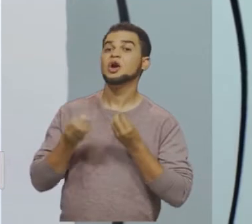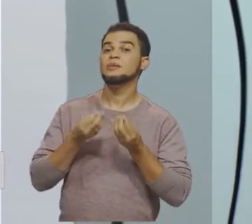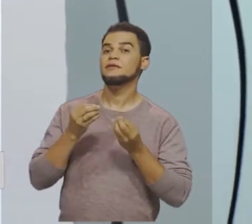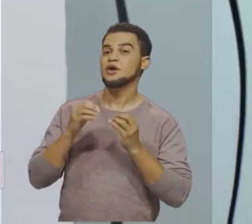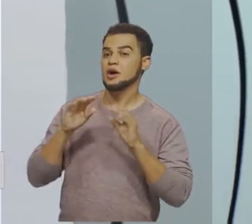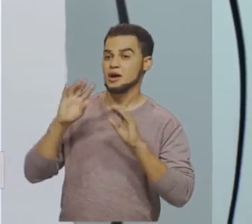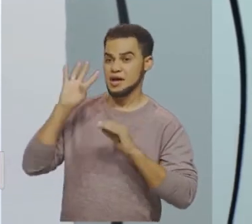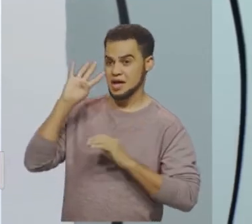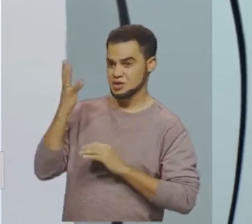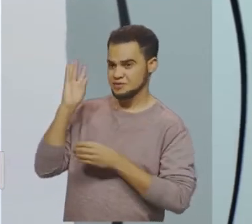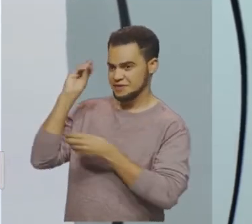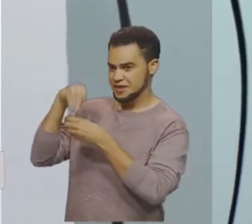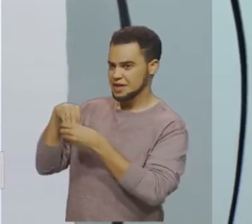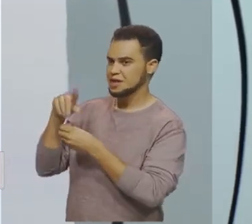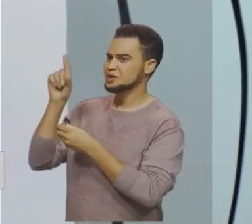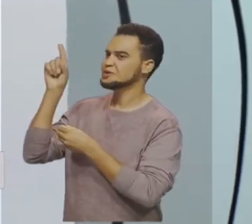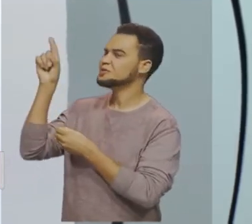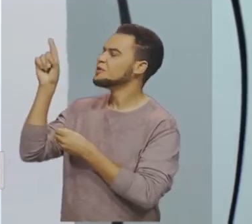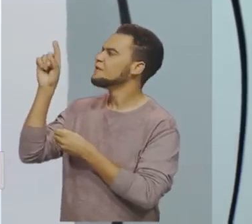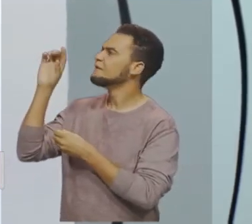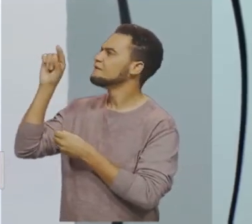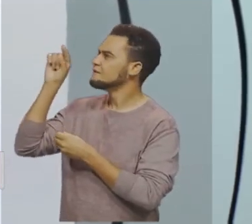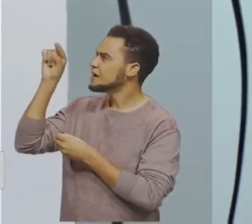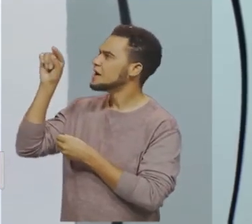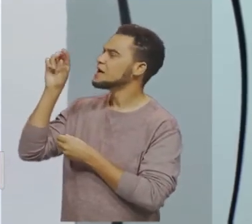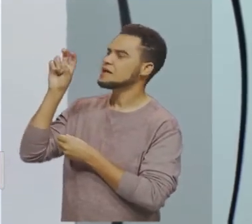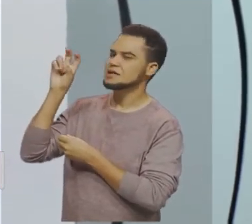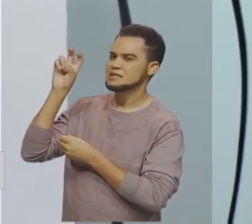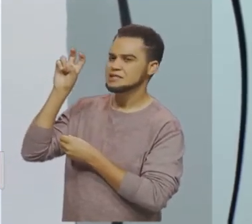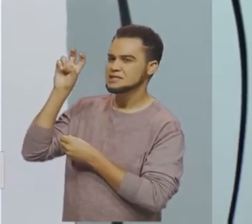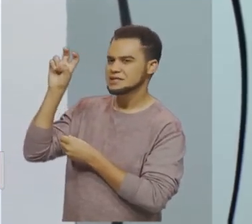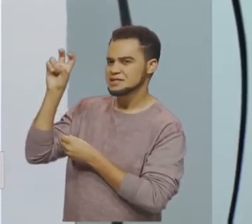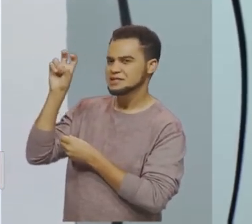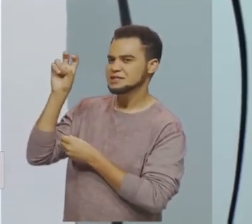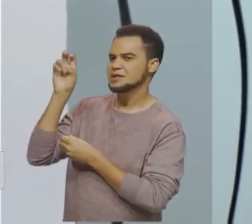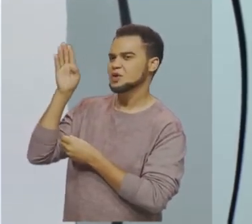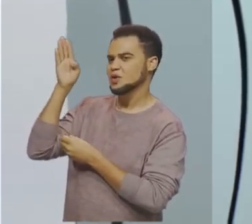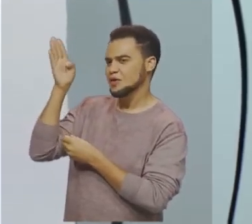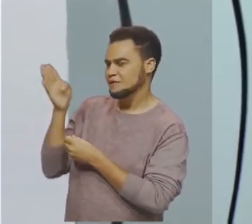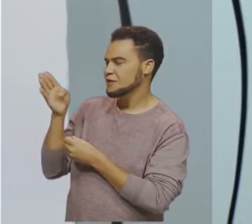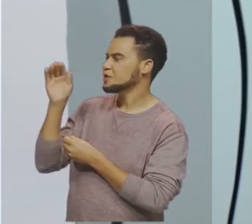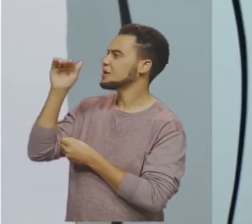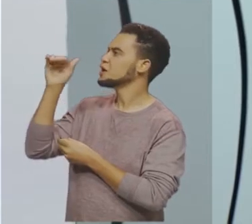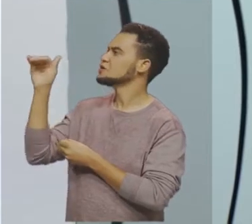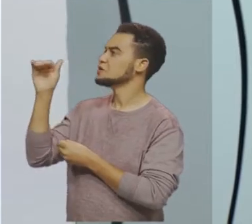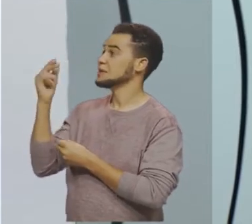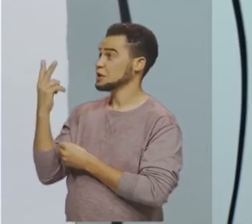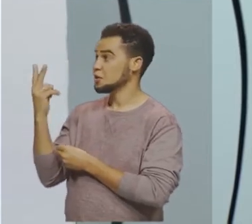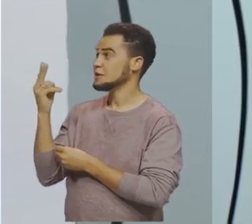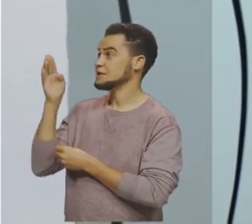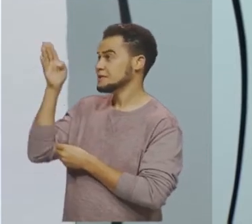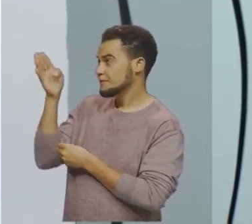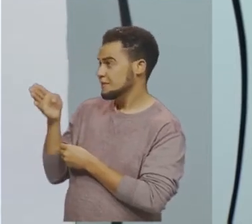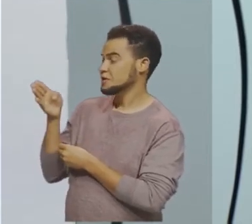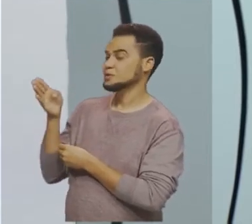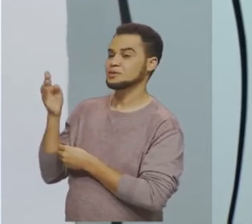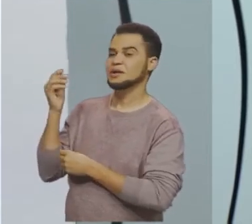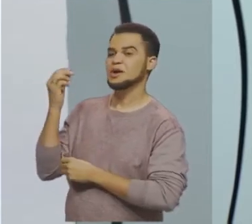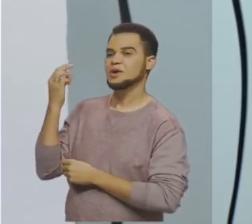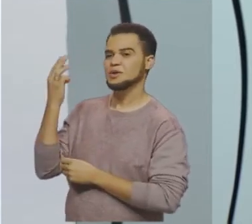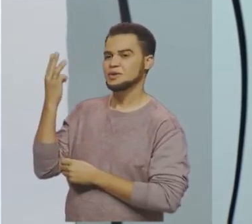primeiro, né? Vai ficar aqui, ó. 5 fatorial... sobre 2 fatorial e